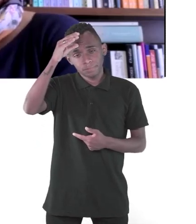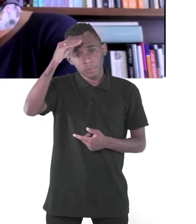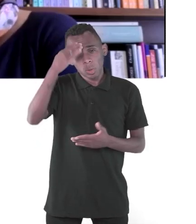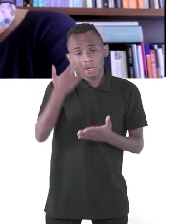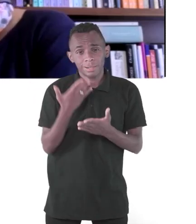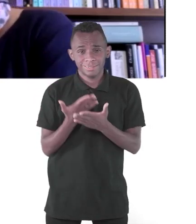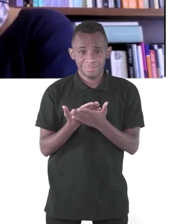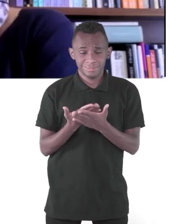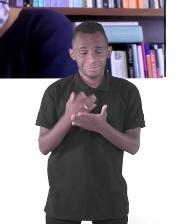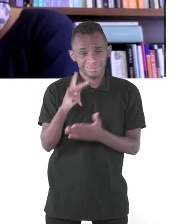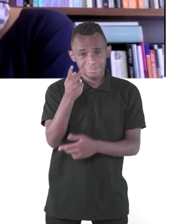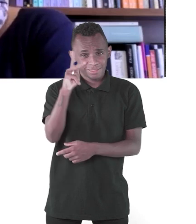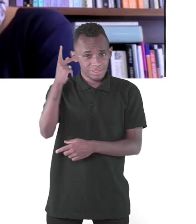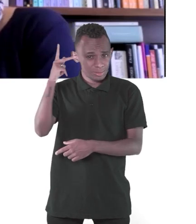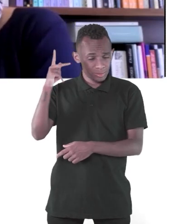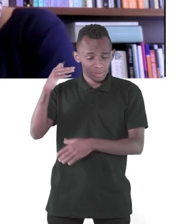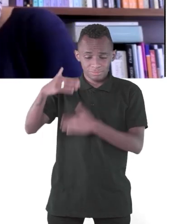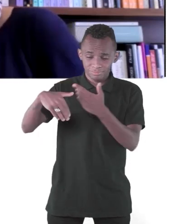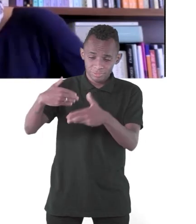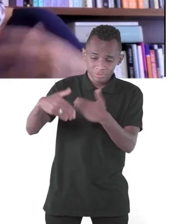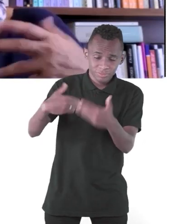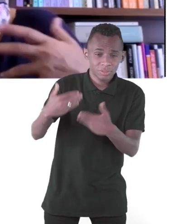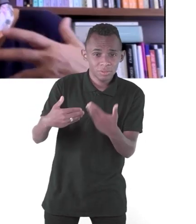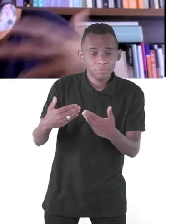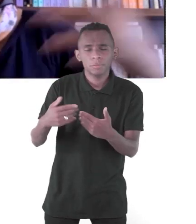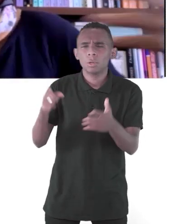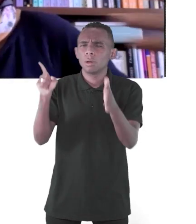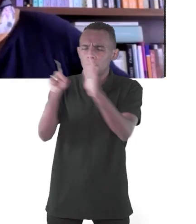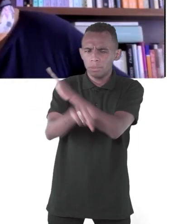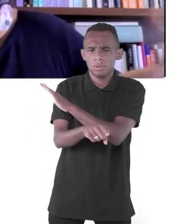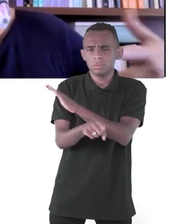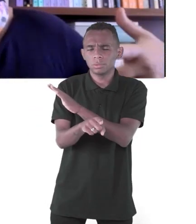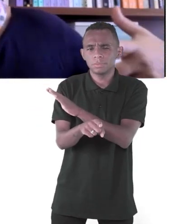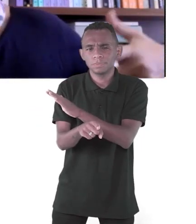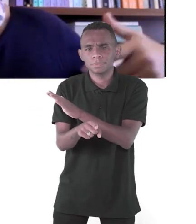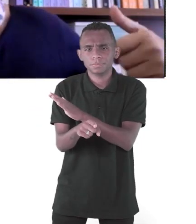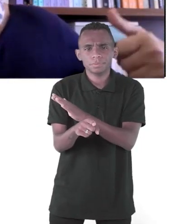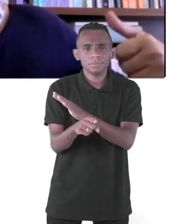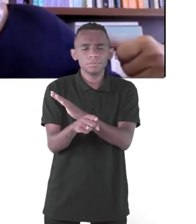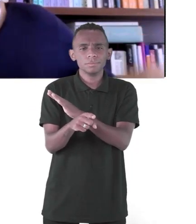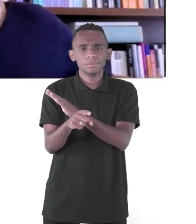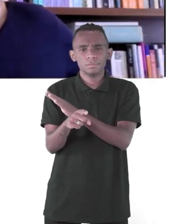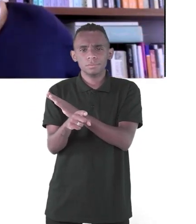essa história, sabe, que se costura, isso de não, eu tenho uma pergunta para te fazer.